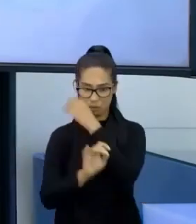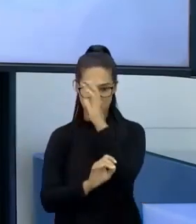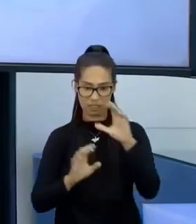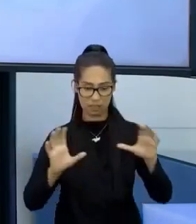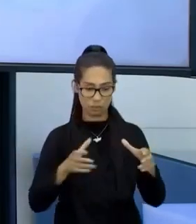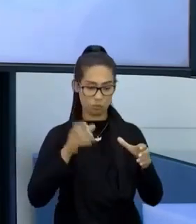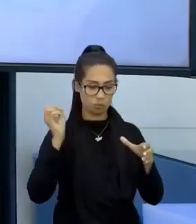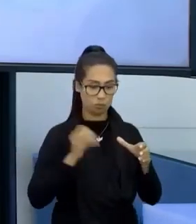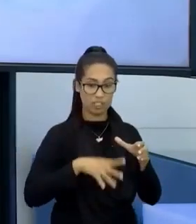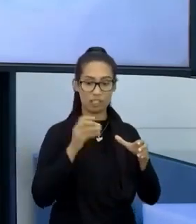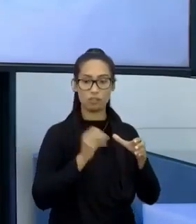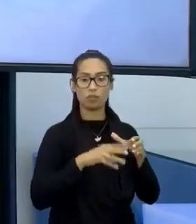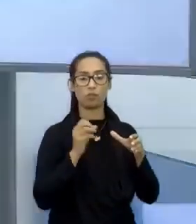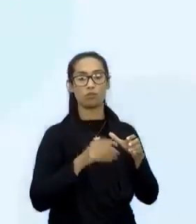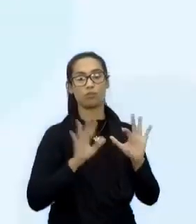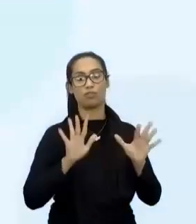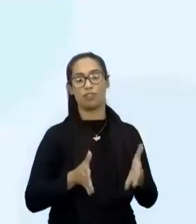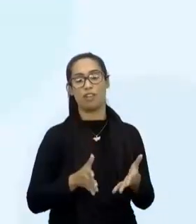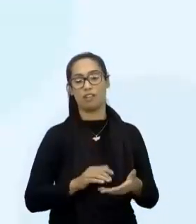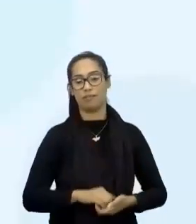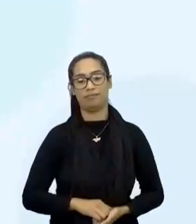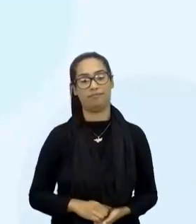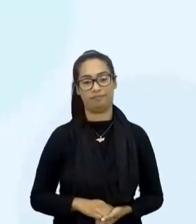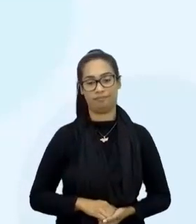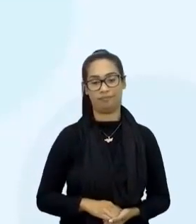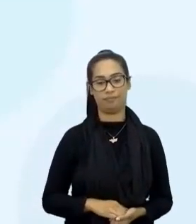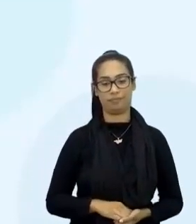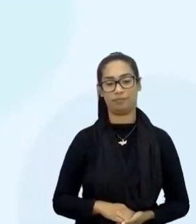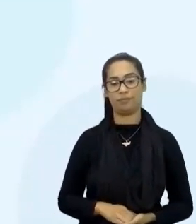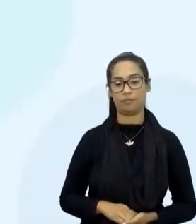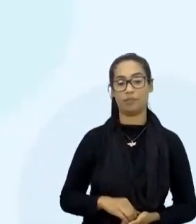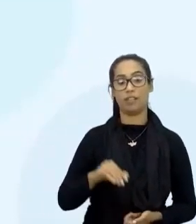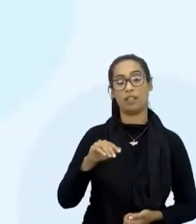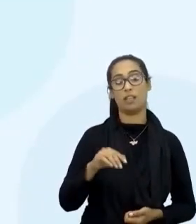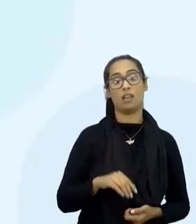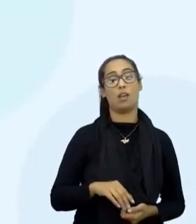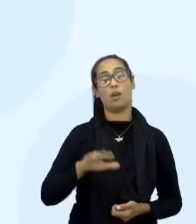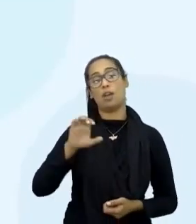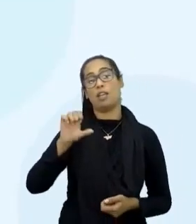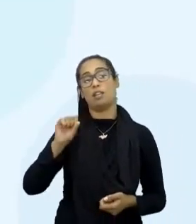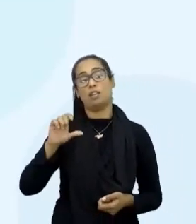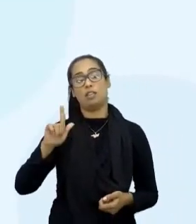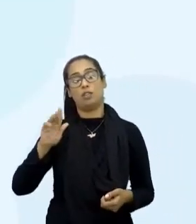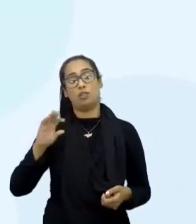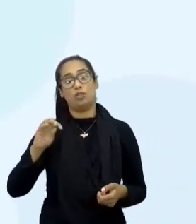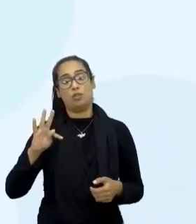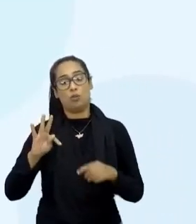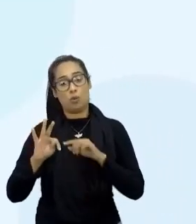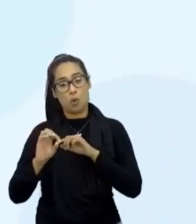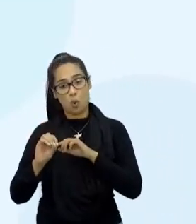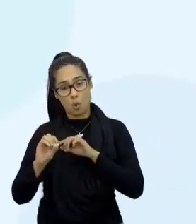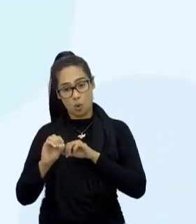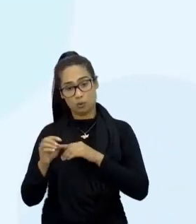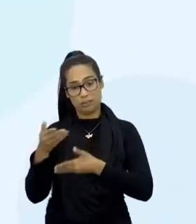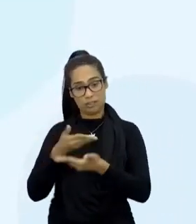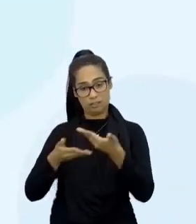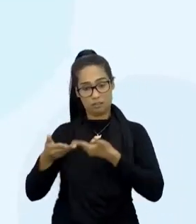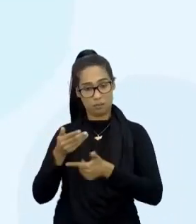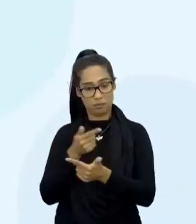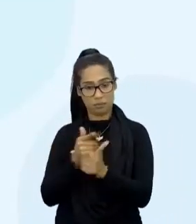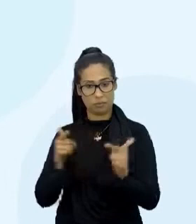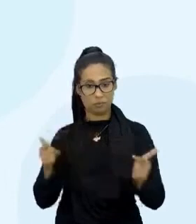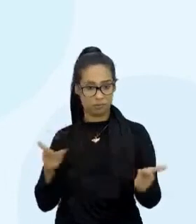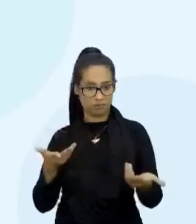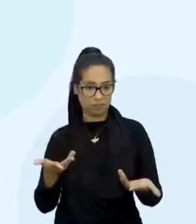de vida útil. Tá? Esgotos sem tratamento, que são lançados, né, a céu aberto, lançados